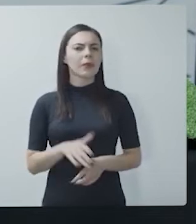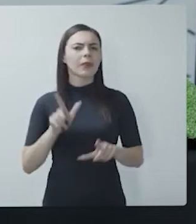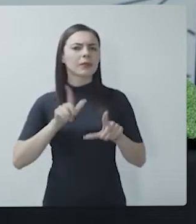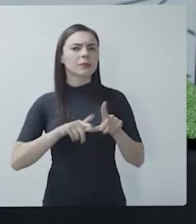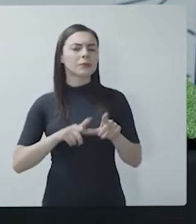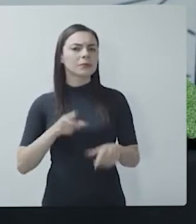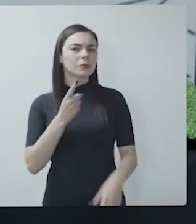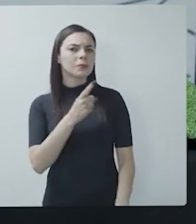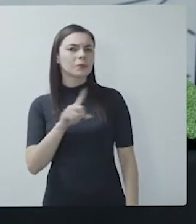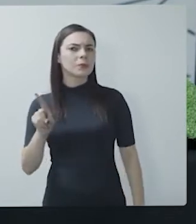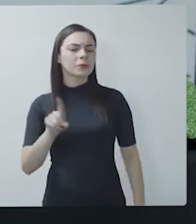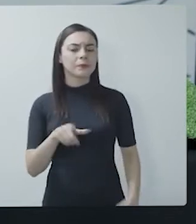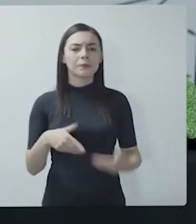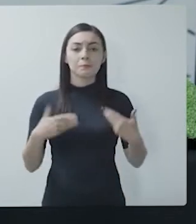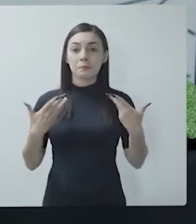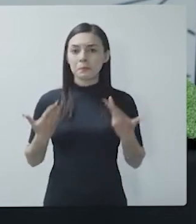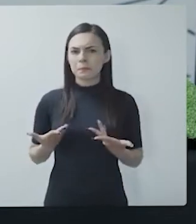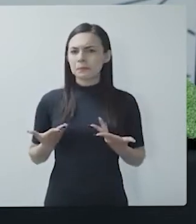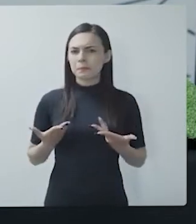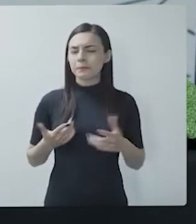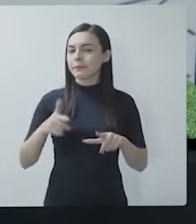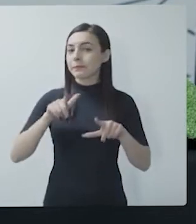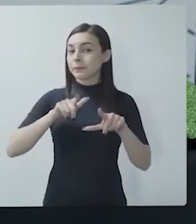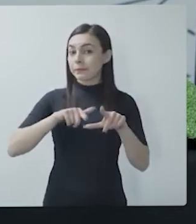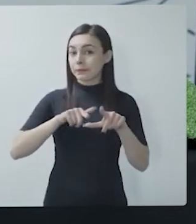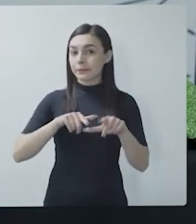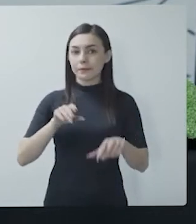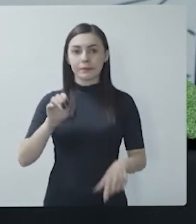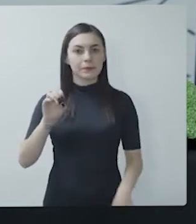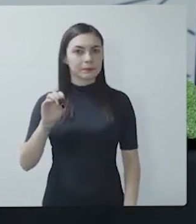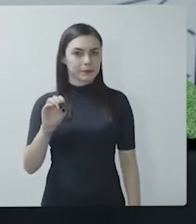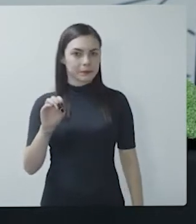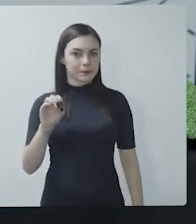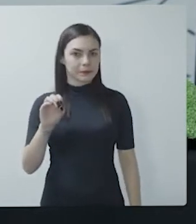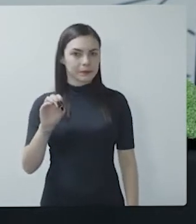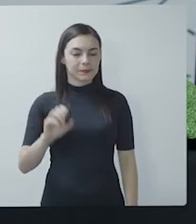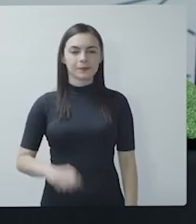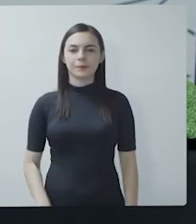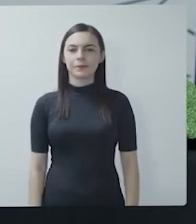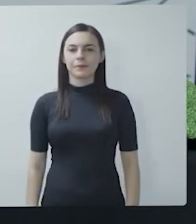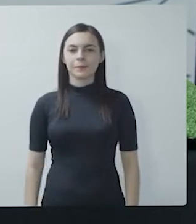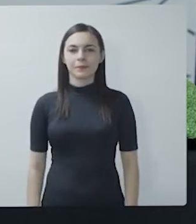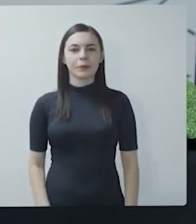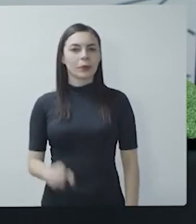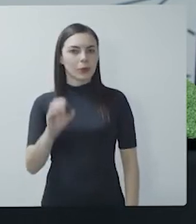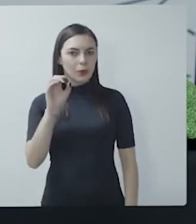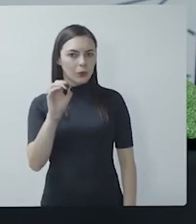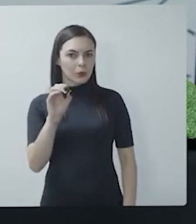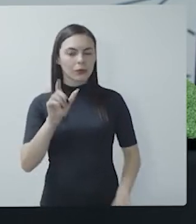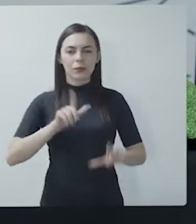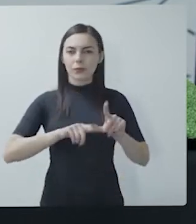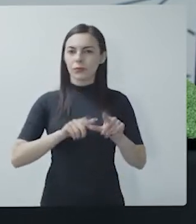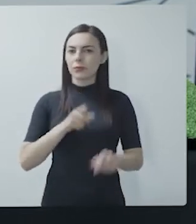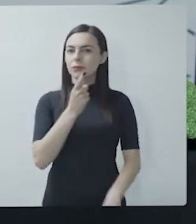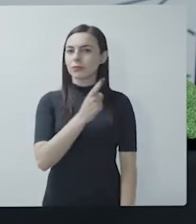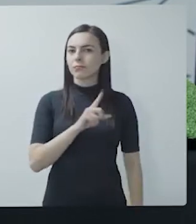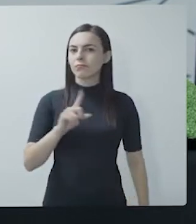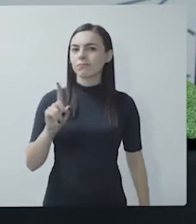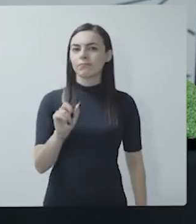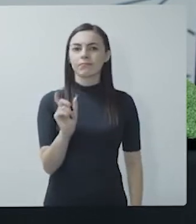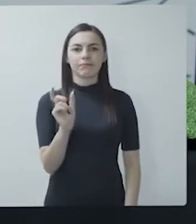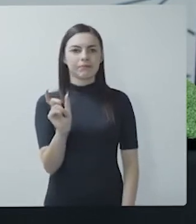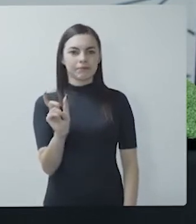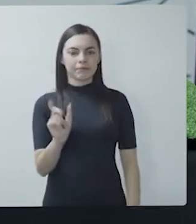palavra natação? É a letra O. É a última letra da palavra